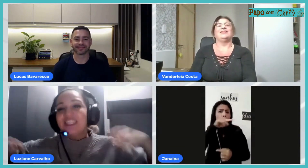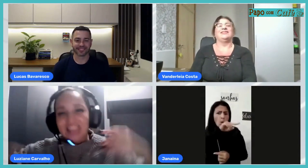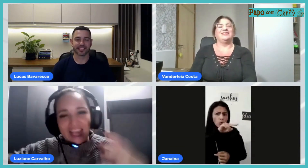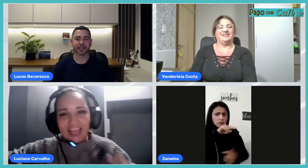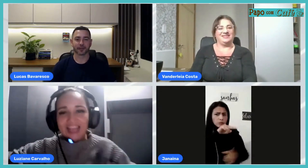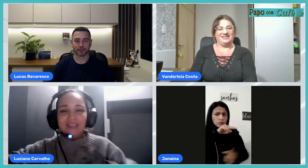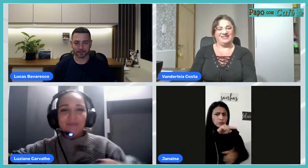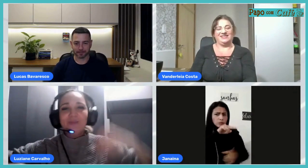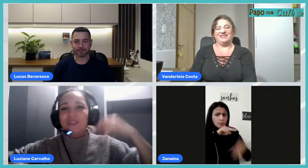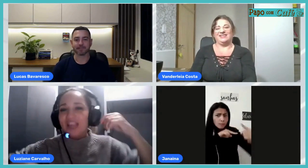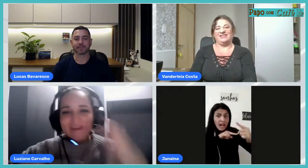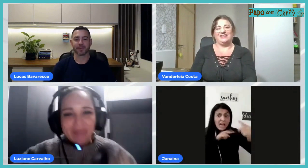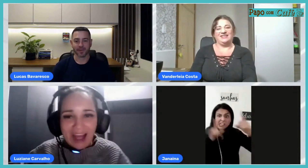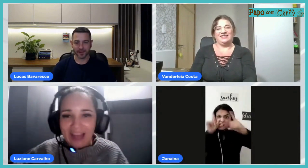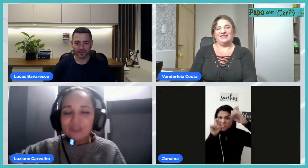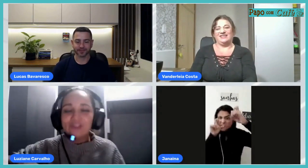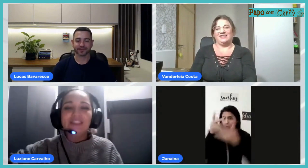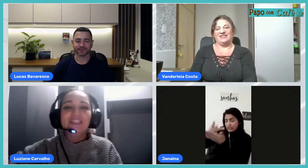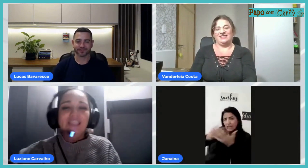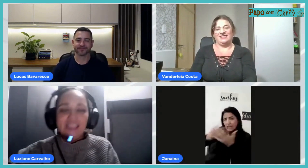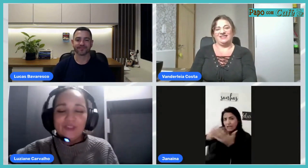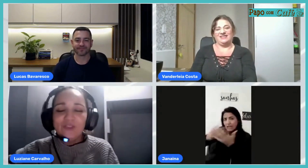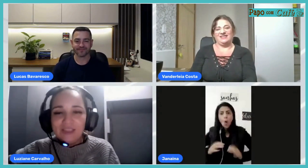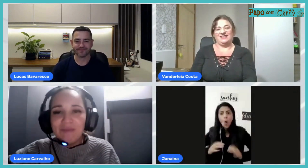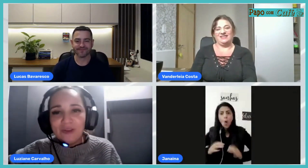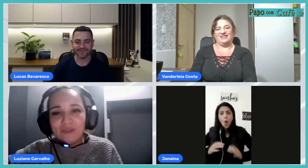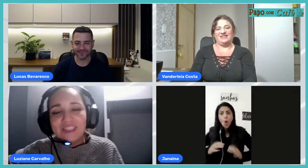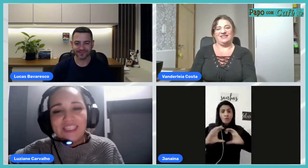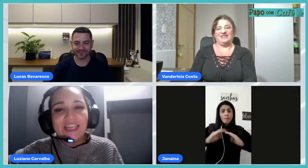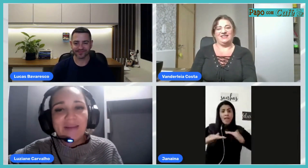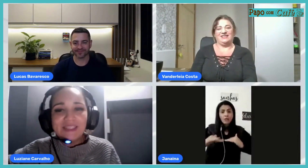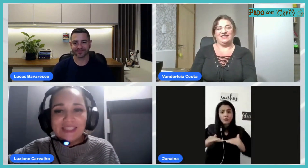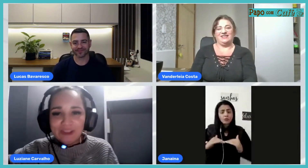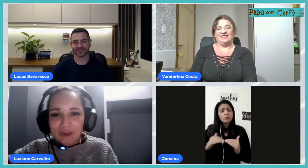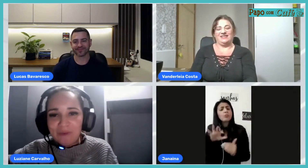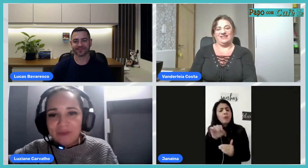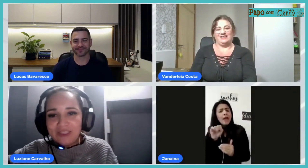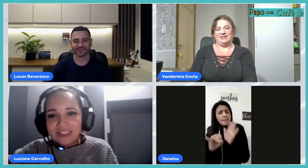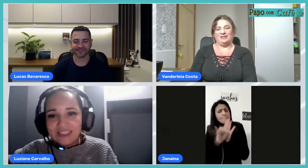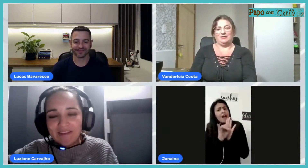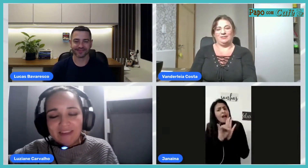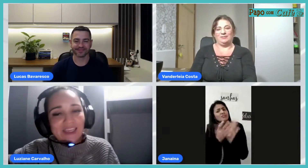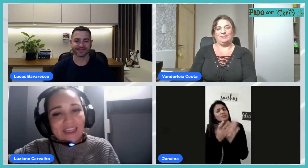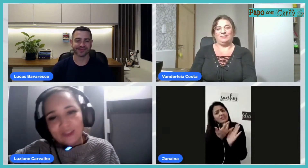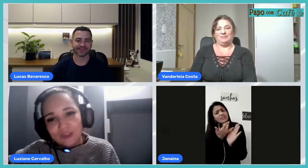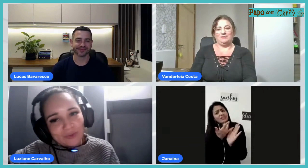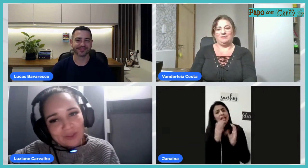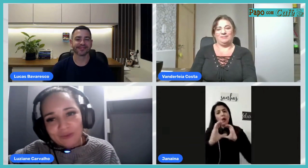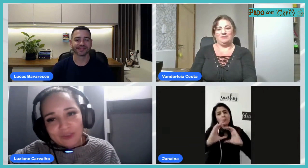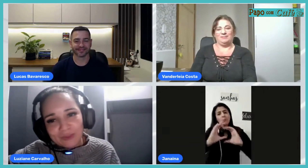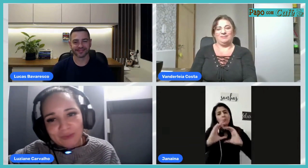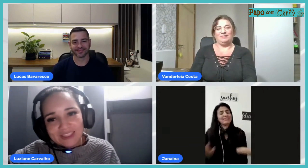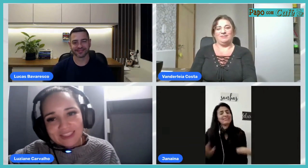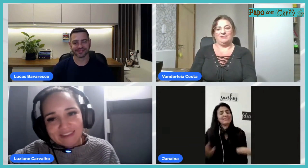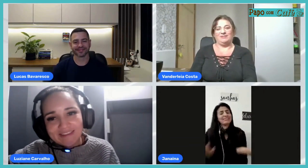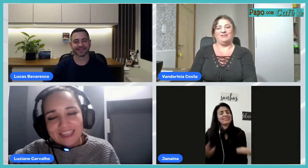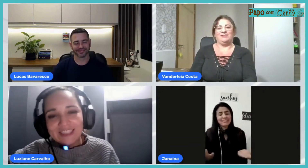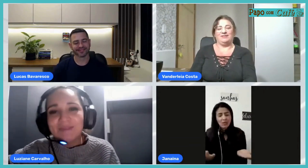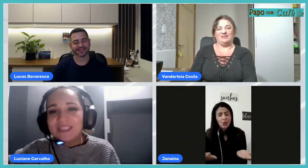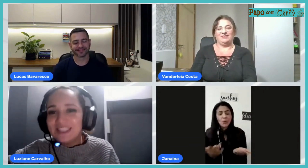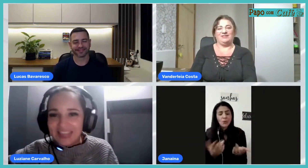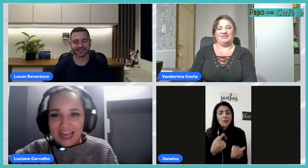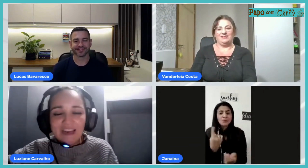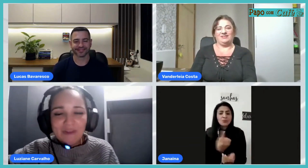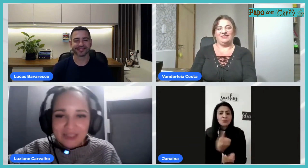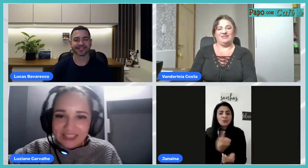Dramatize, desenhe, busquem imagens. Isso sim pode facilitar bastante a comunicação. E eu fico à disposição, né?